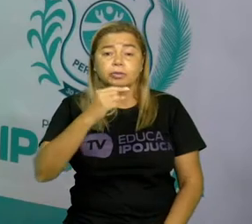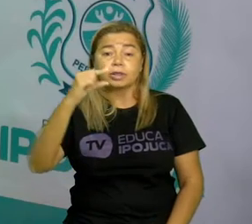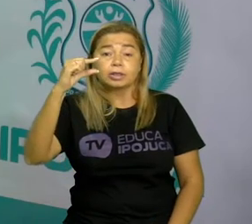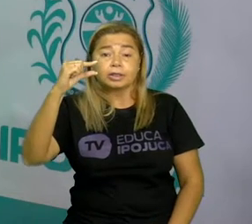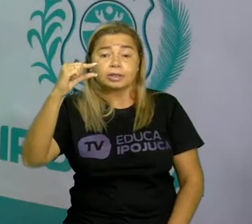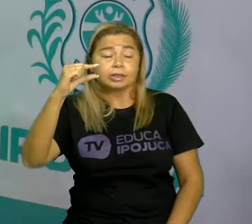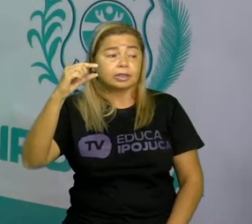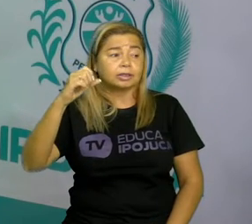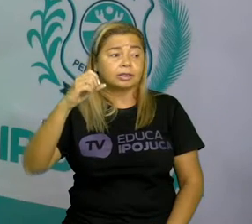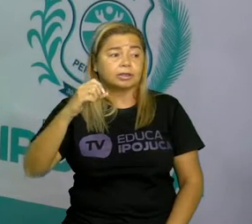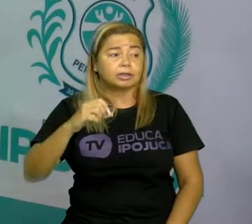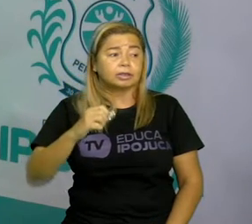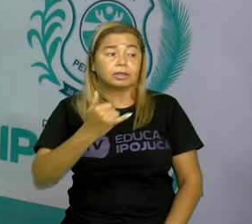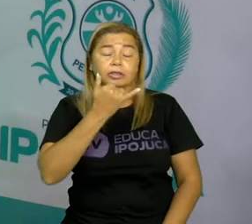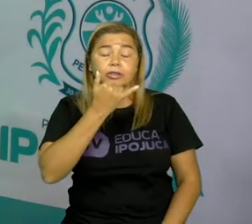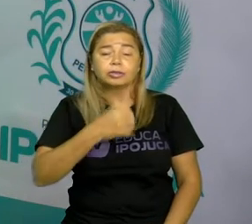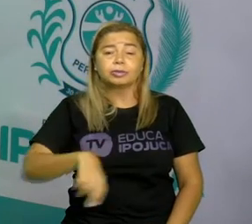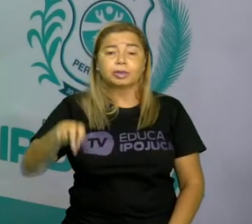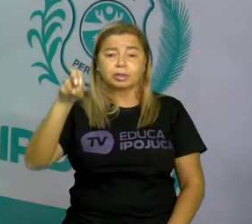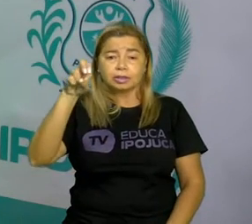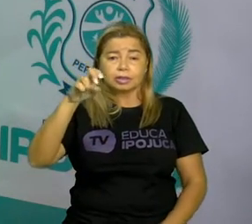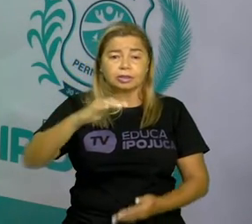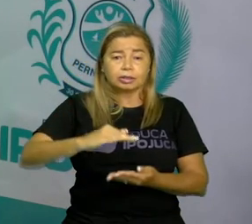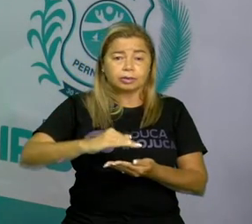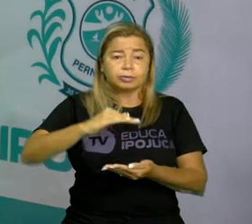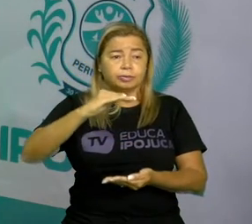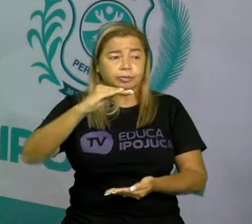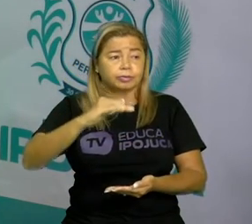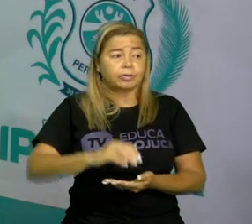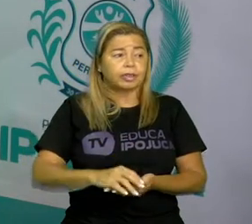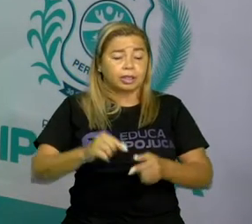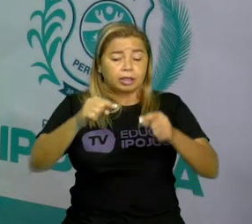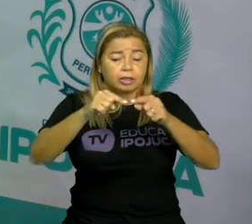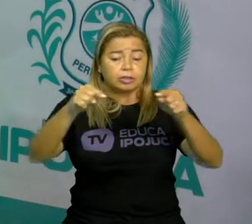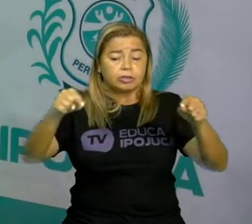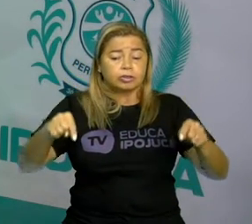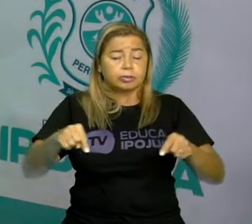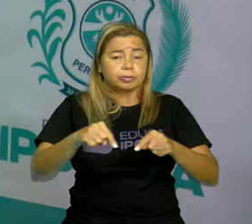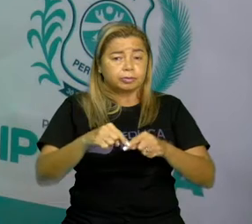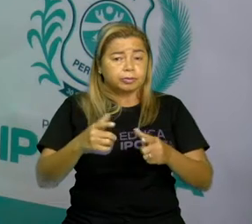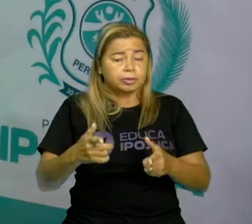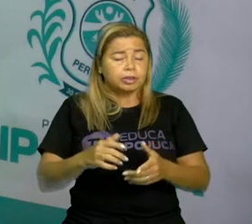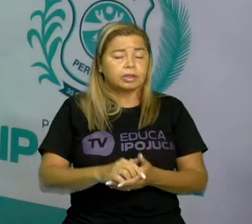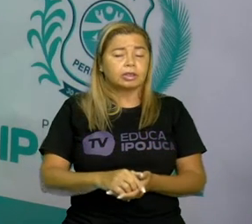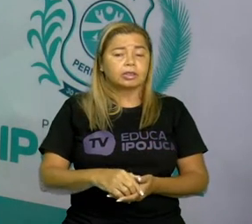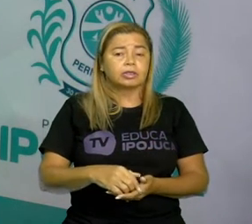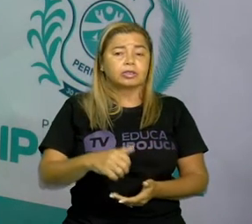3 placas. 300, né? Porque cada placa vale 100.